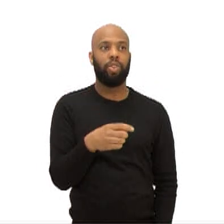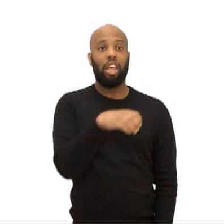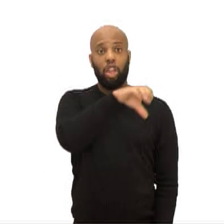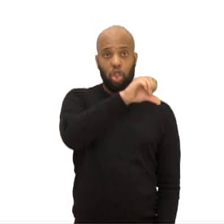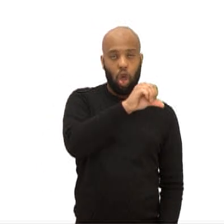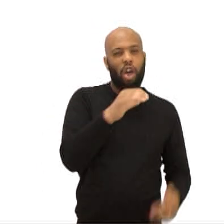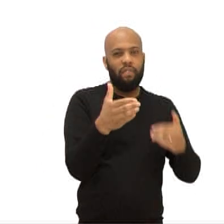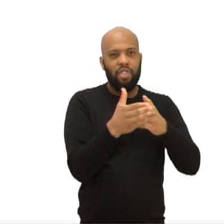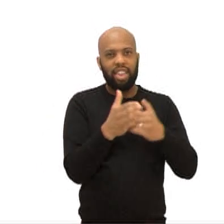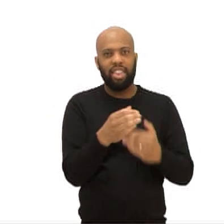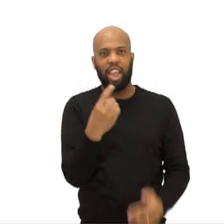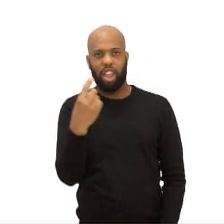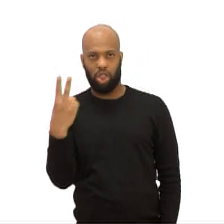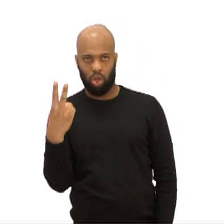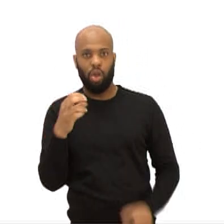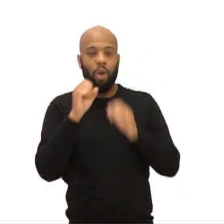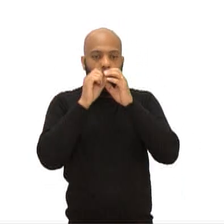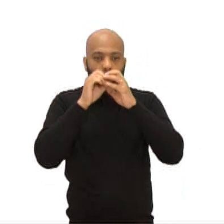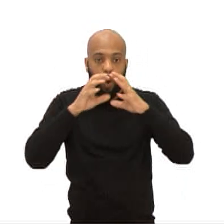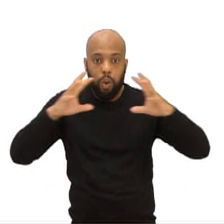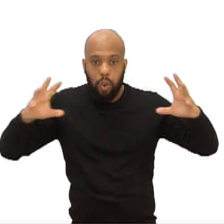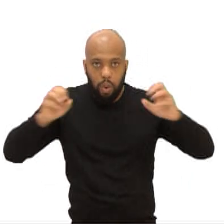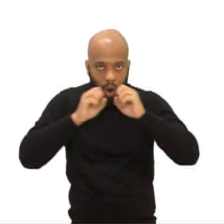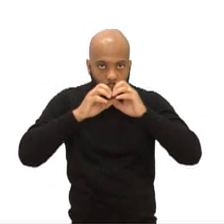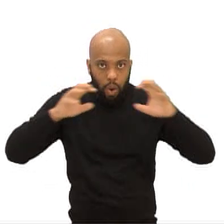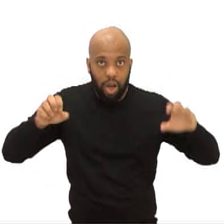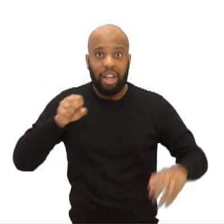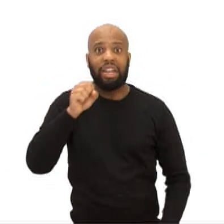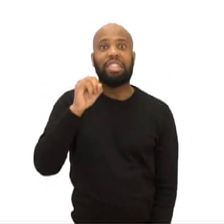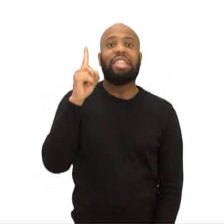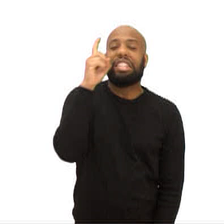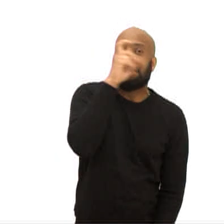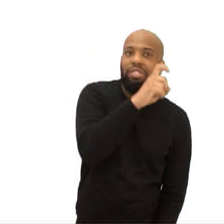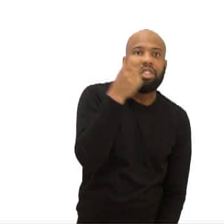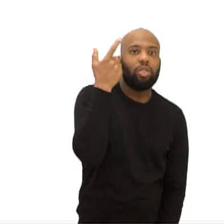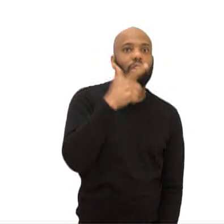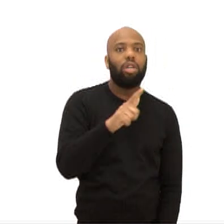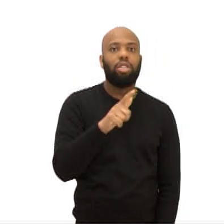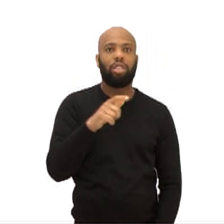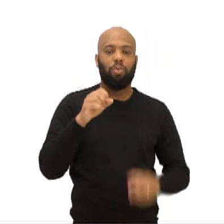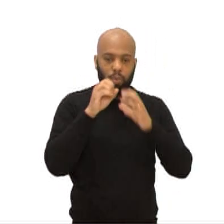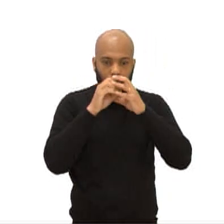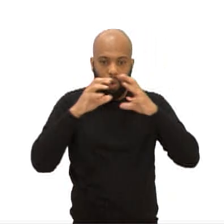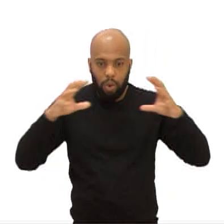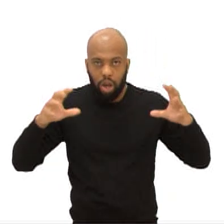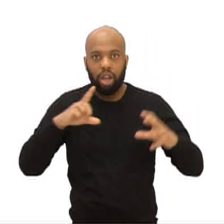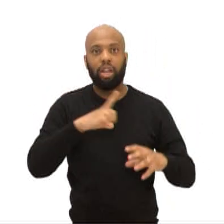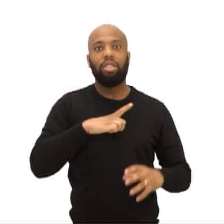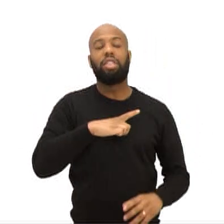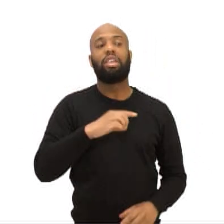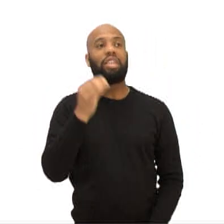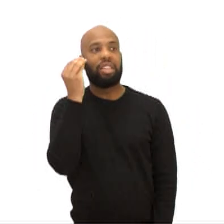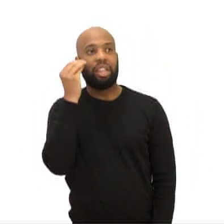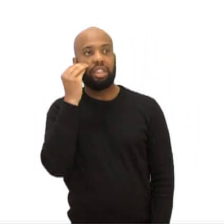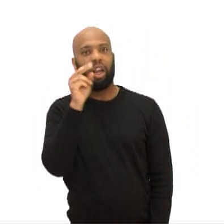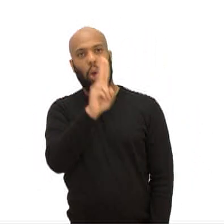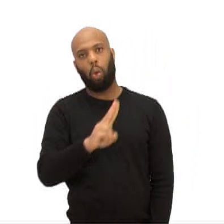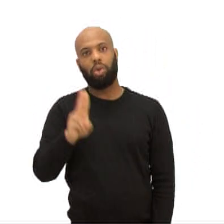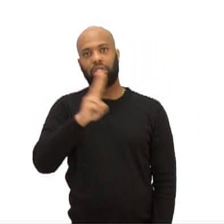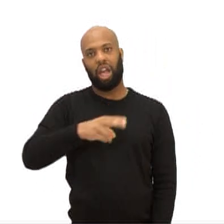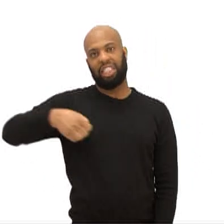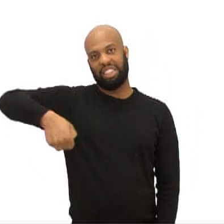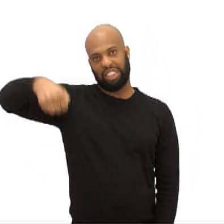12 bexigas, né? Se acontecer de ser difícil de você conseguir bexiga, você vai ter que dar um jeito de fazer com um